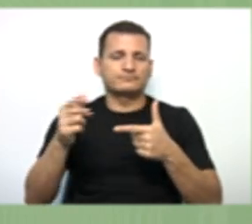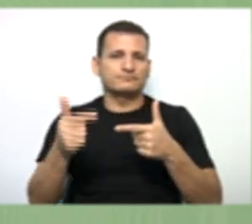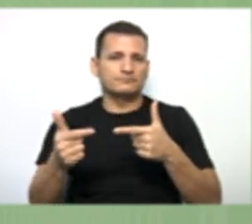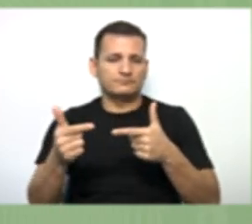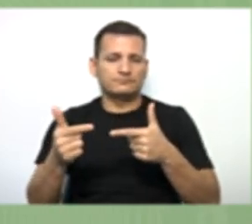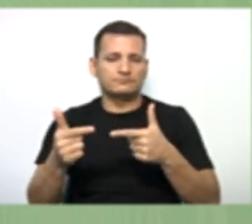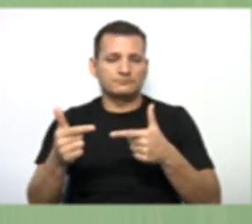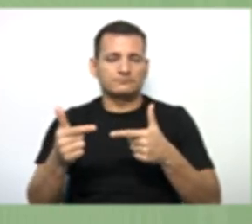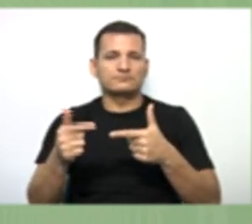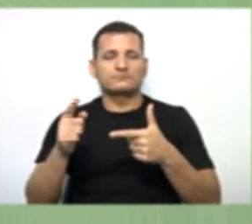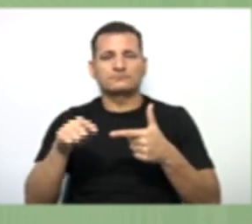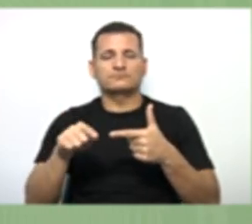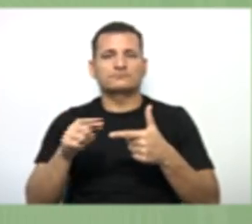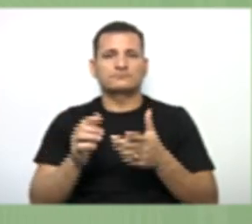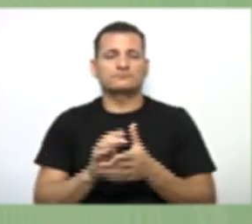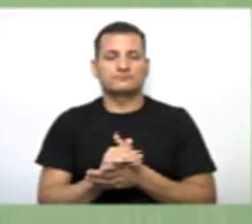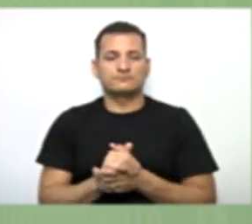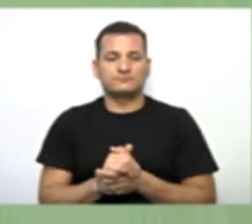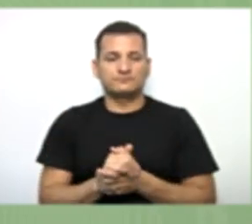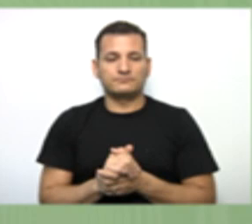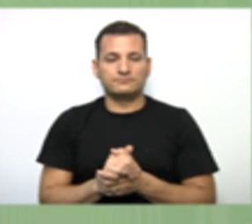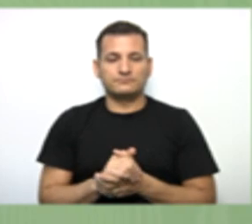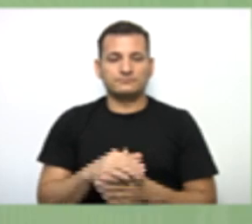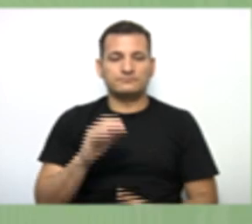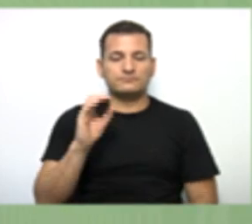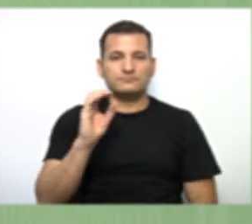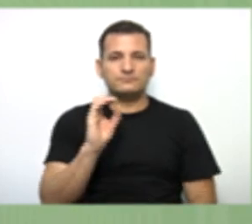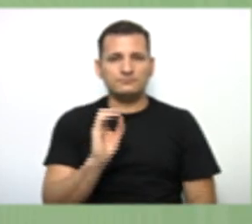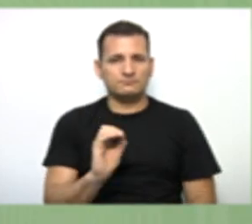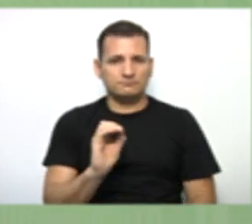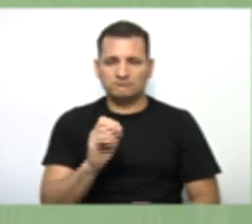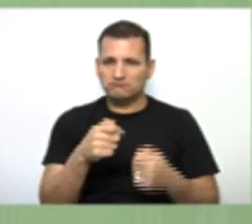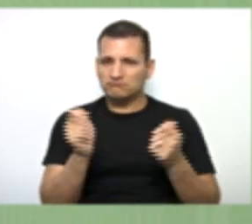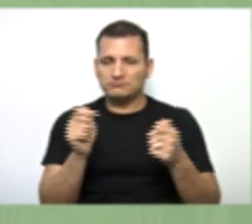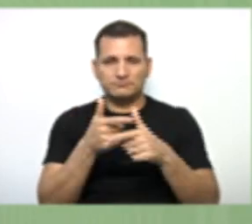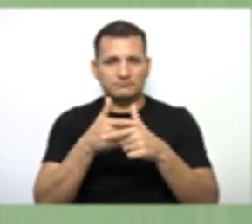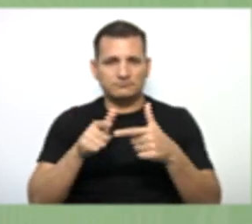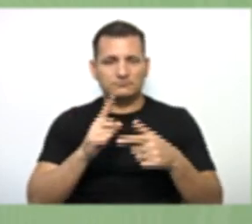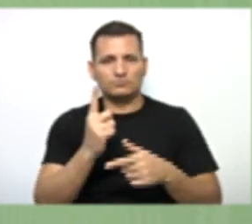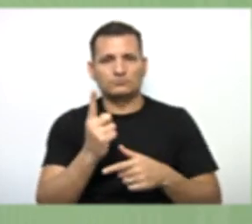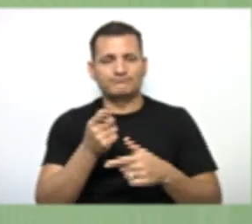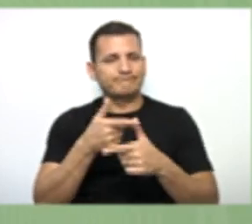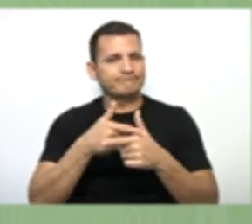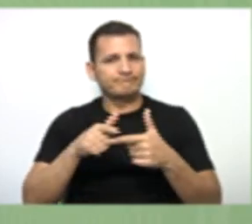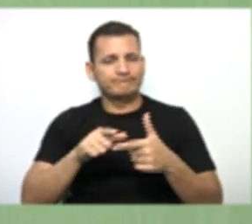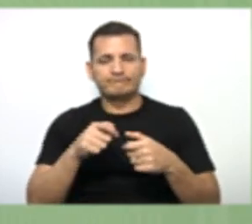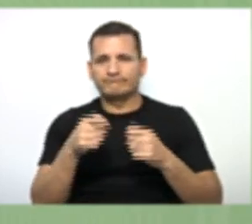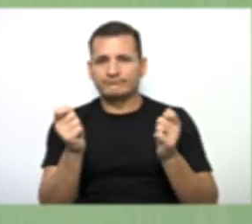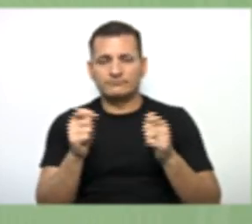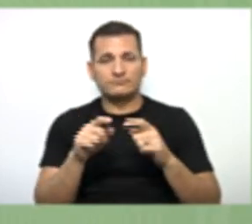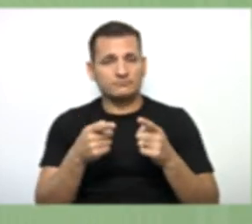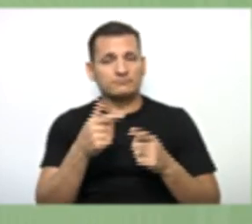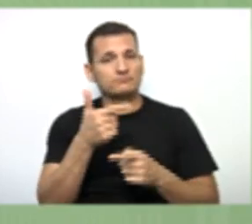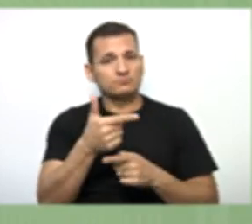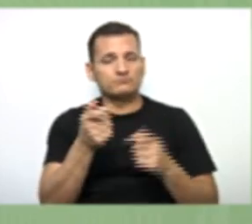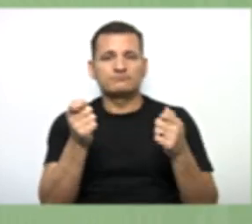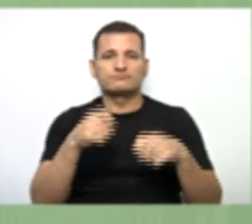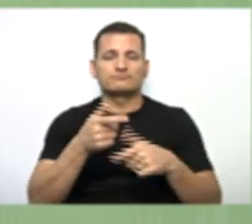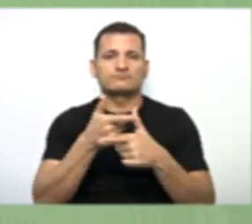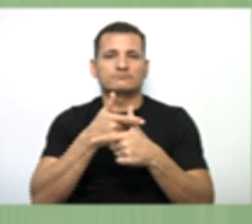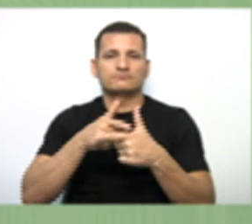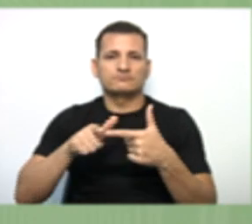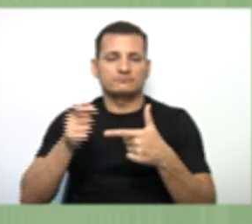a maneira que a gente faz divisão por 2. O 0 não tem como dividir. O 1 também não tem como dividir. Mas o 2 eu tenho como